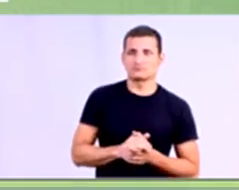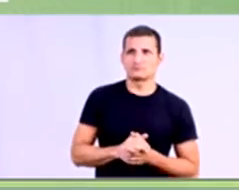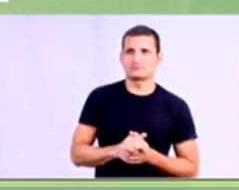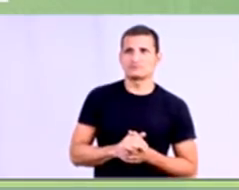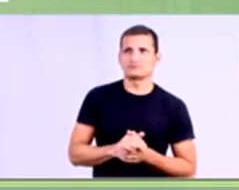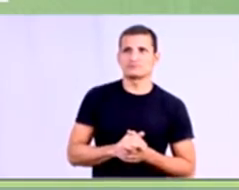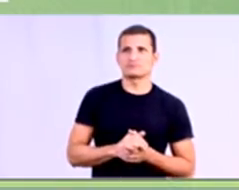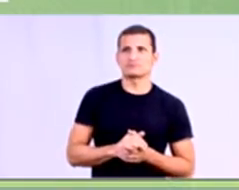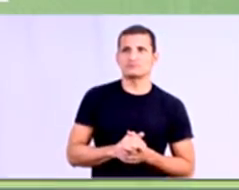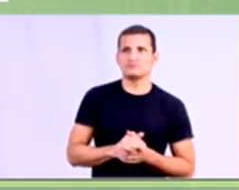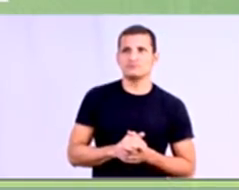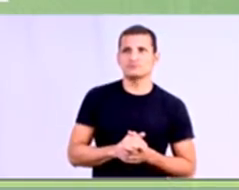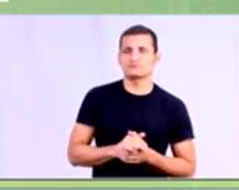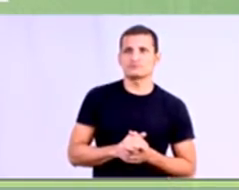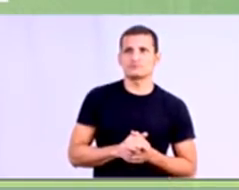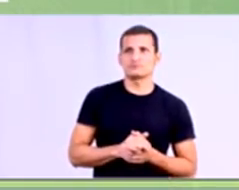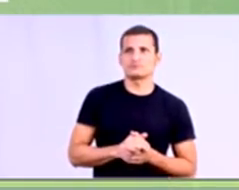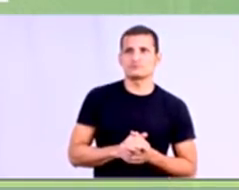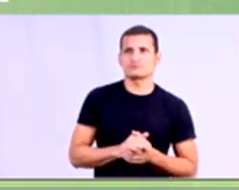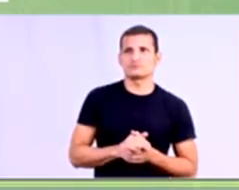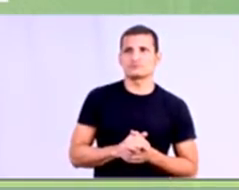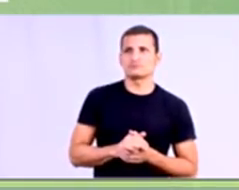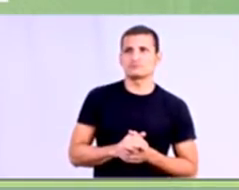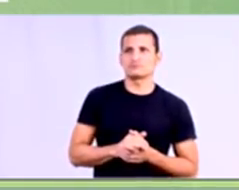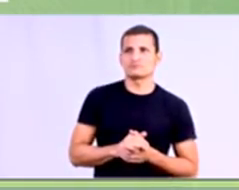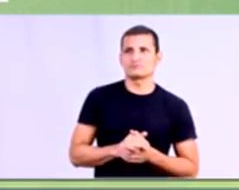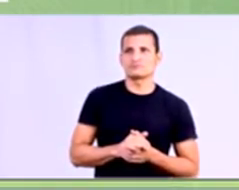certo? E eu faço